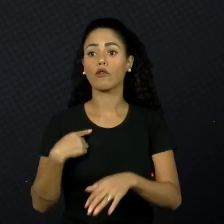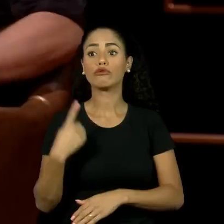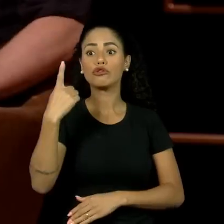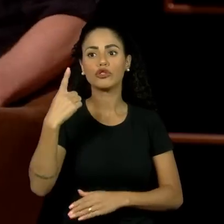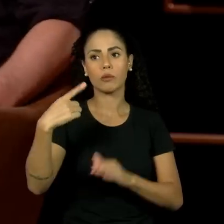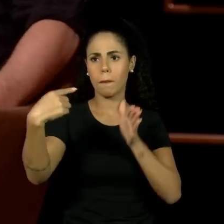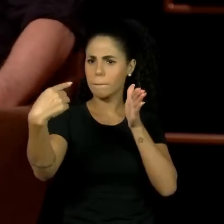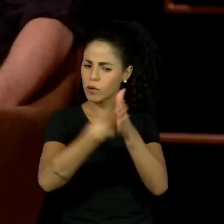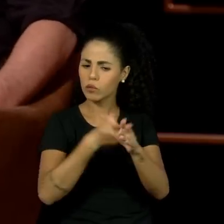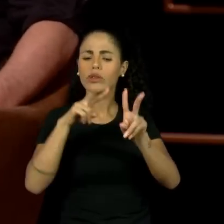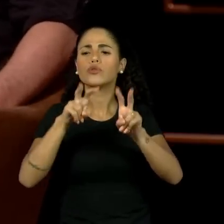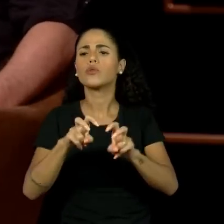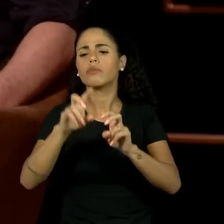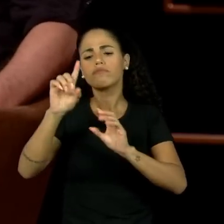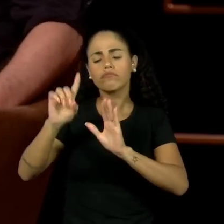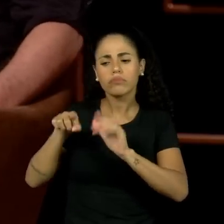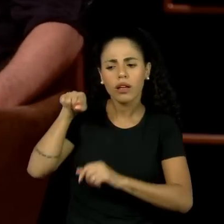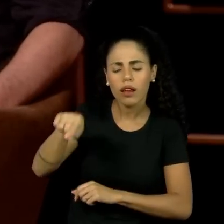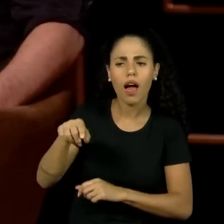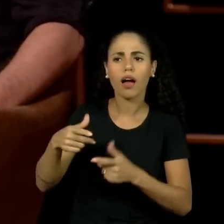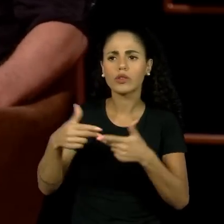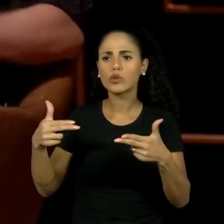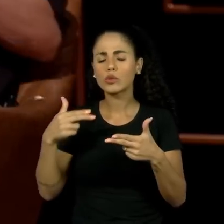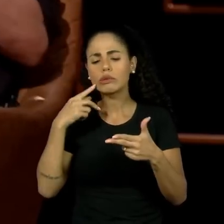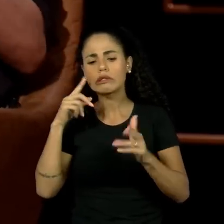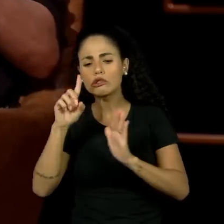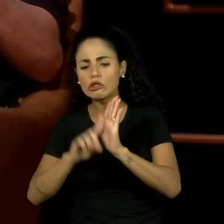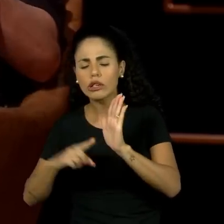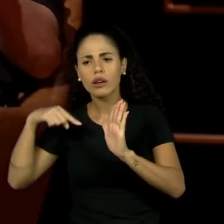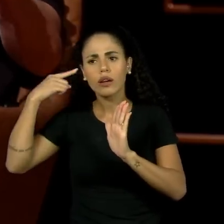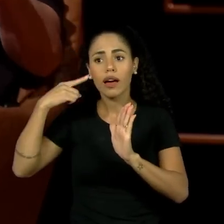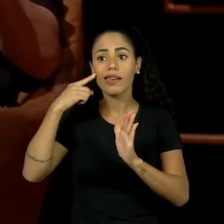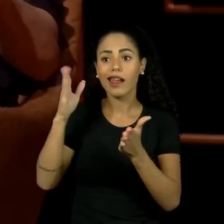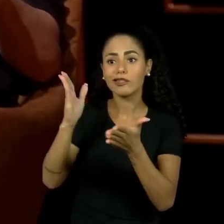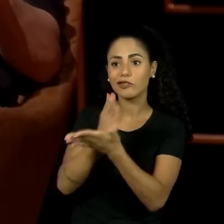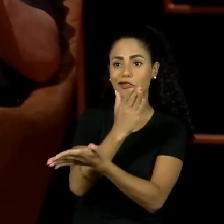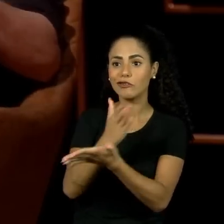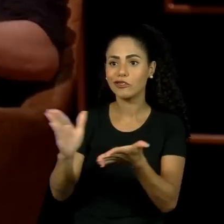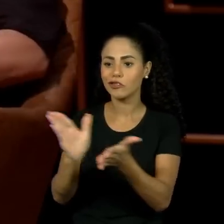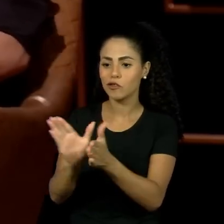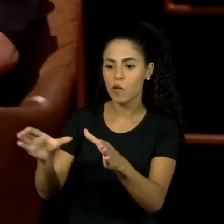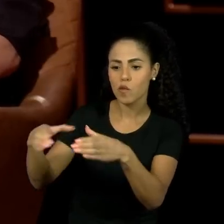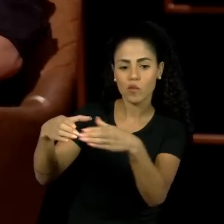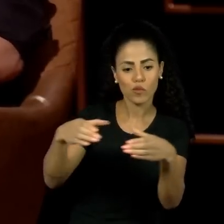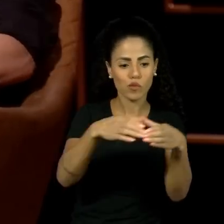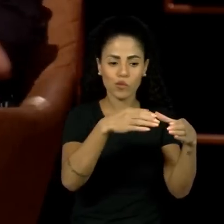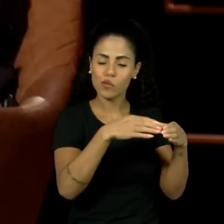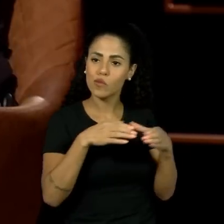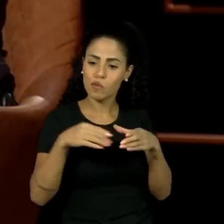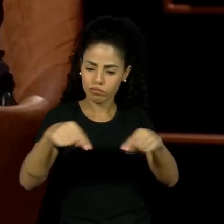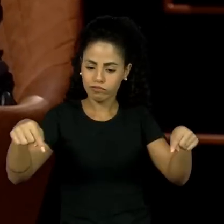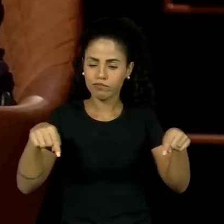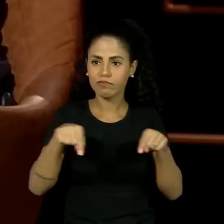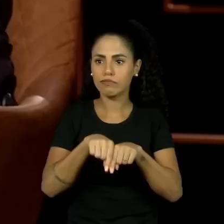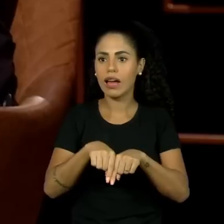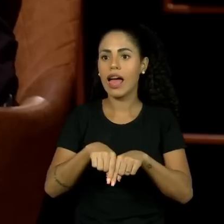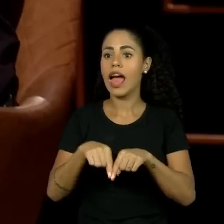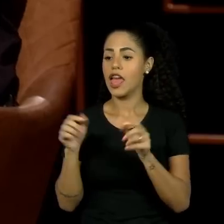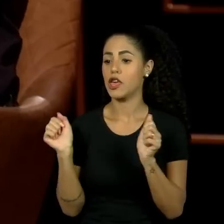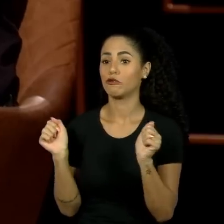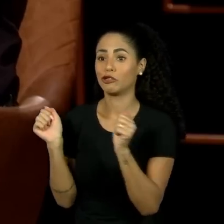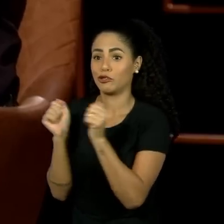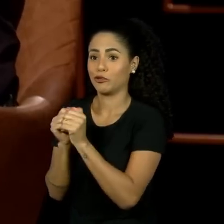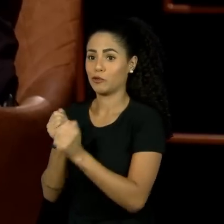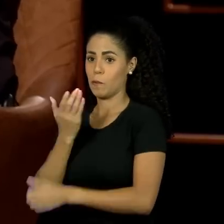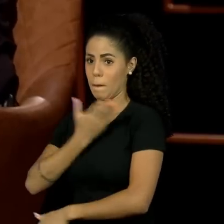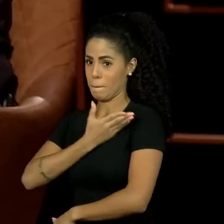do Direito e ela dividiu em grupos a sala. Eu me juntei com o meu amigo do